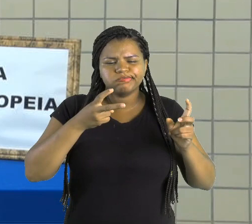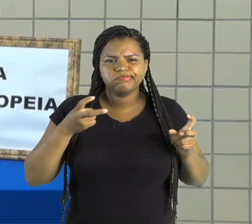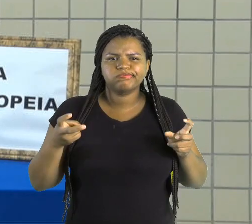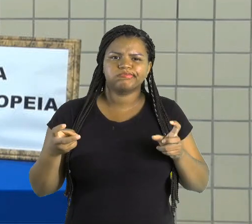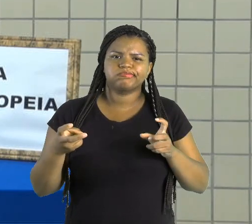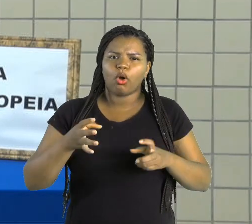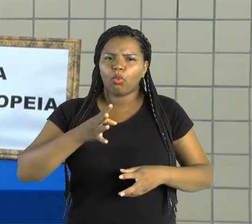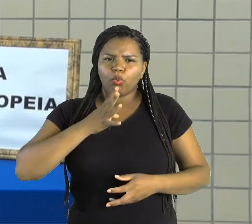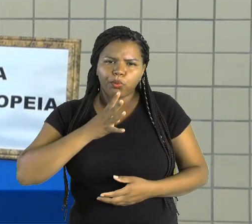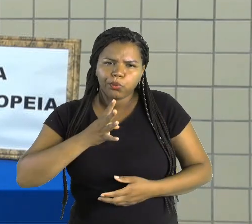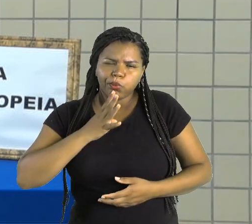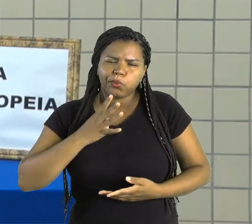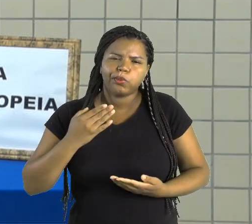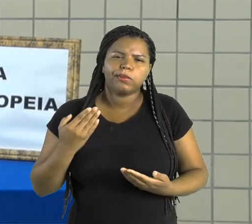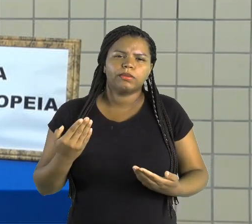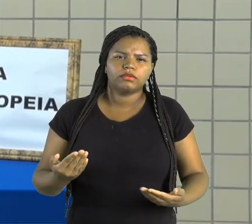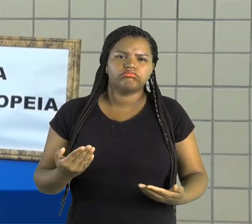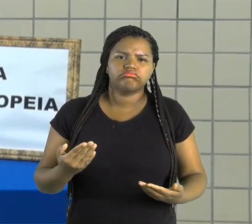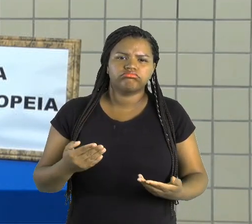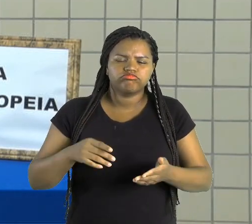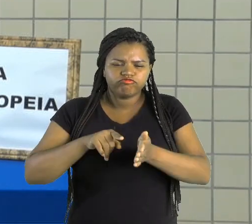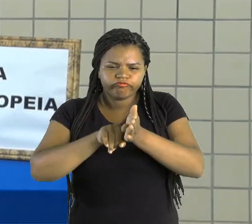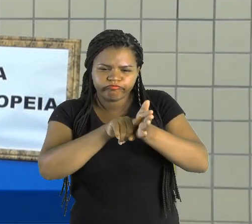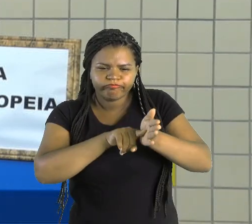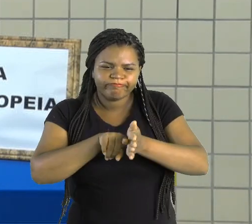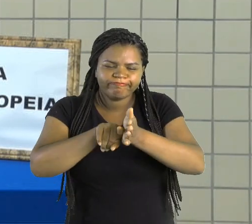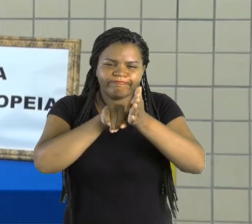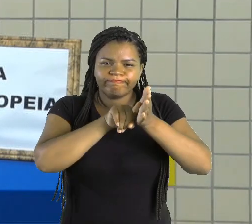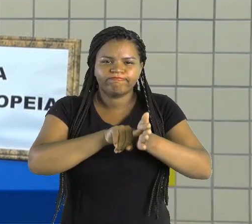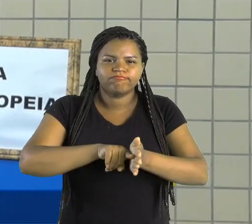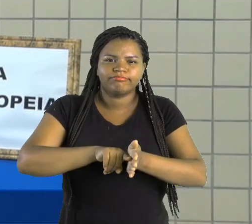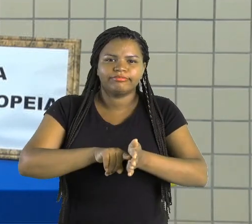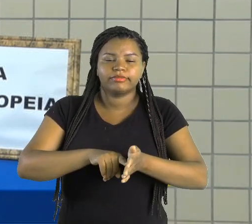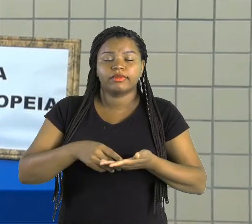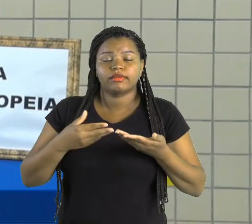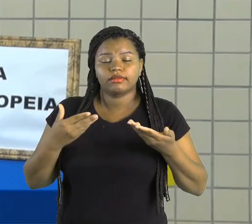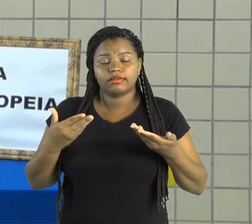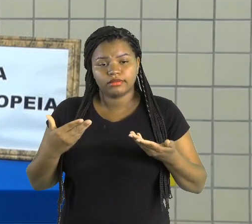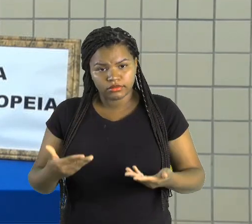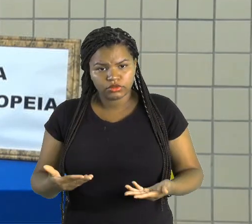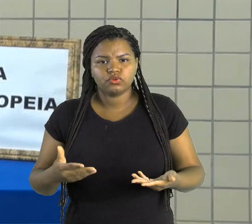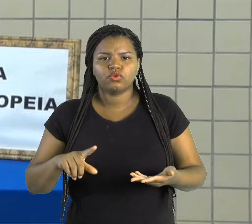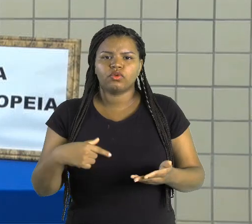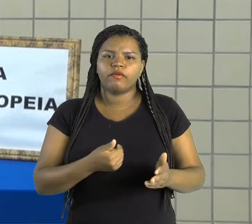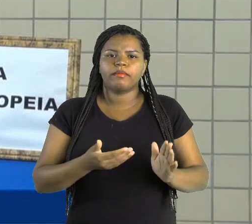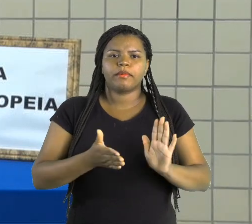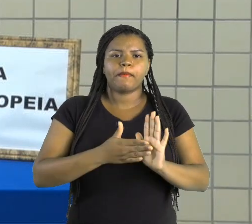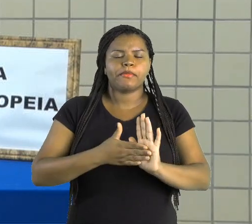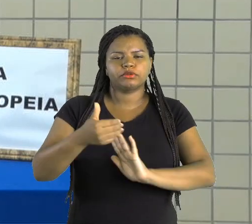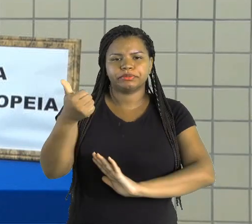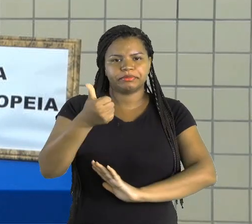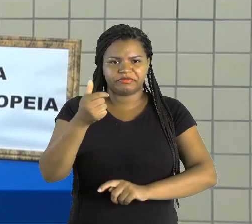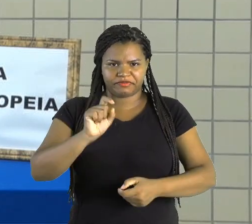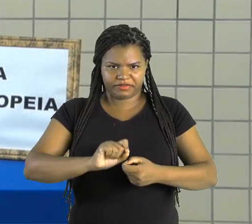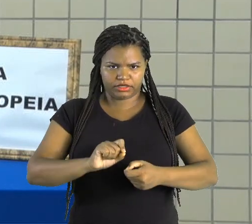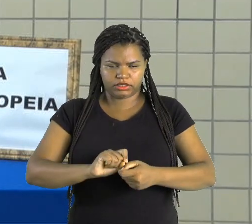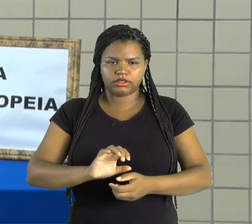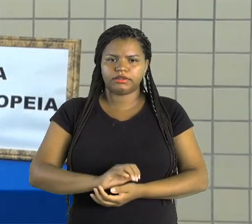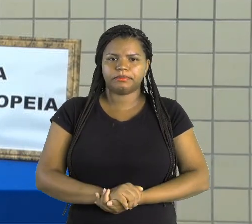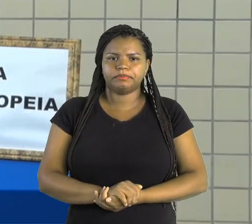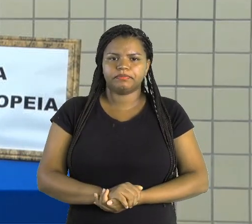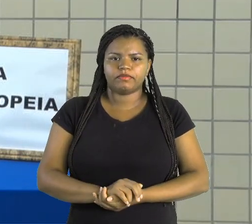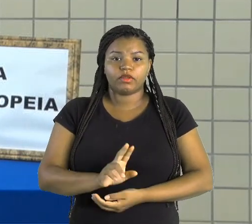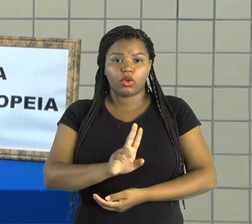explorando, conhecendo, investigando, e é isso que nós vamos fazer na nossa primeira proposta. O nome da nossa